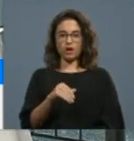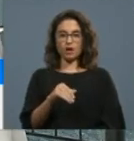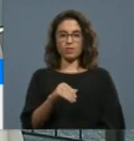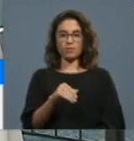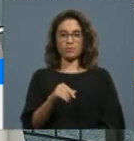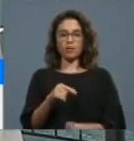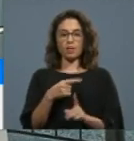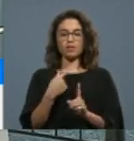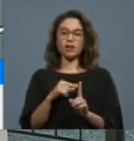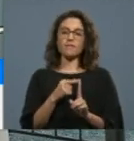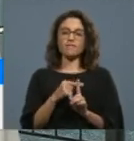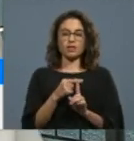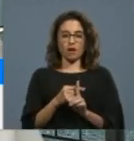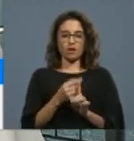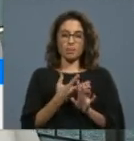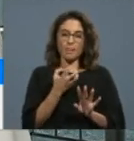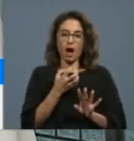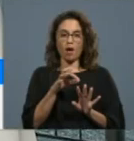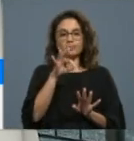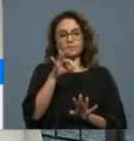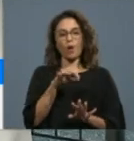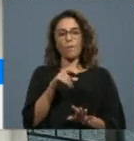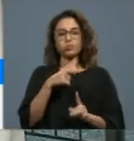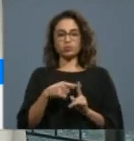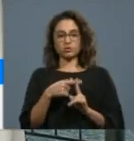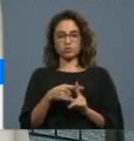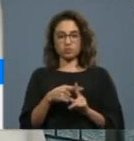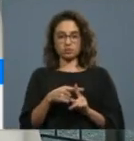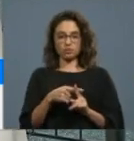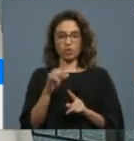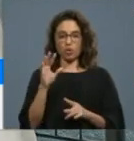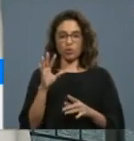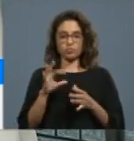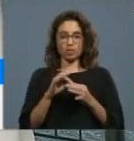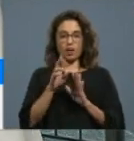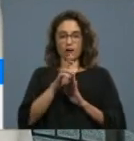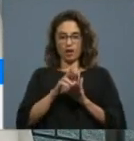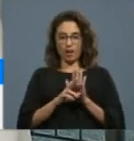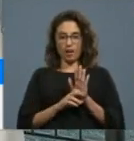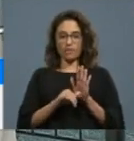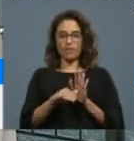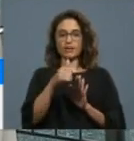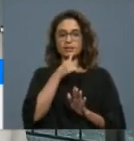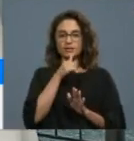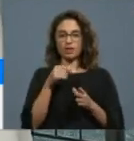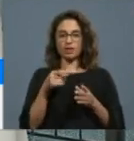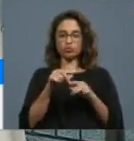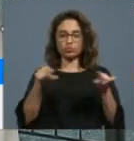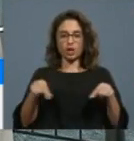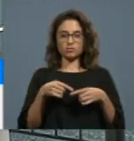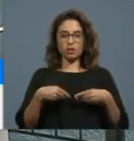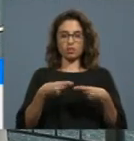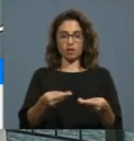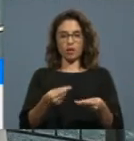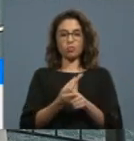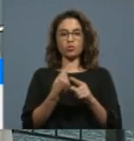uma vantagem, uma discriminação positiva no âmbito das regras que forem definidas para a atribuição desses espaços pelo facto